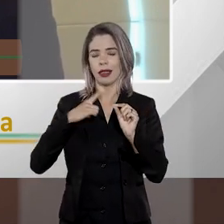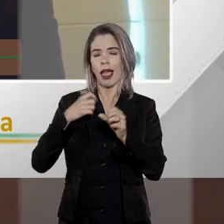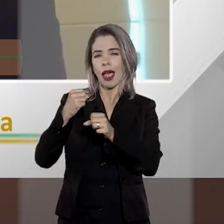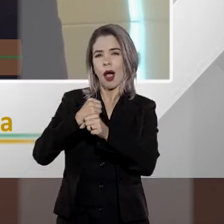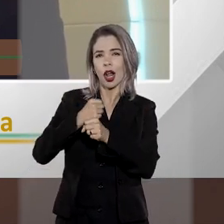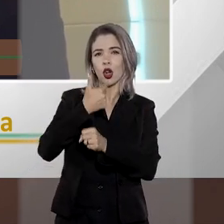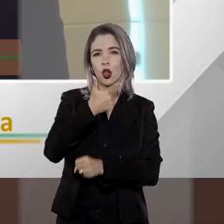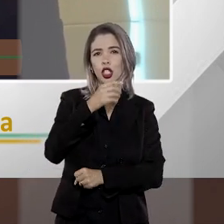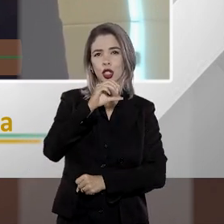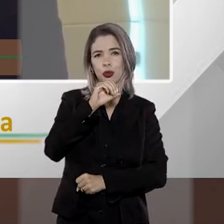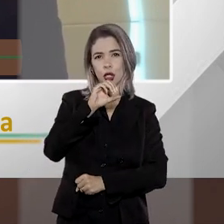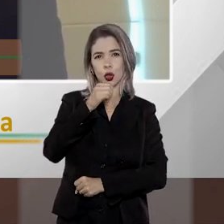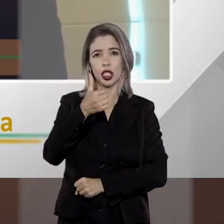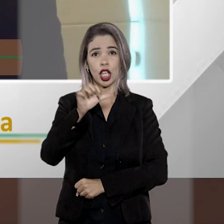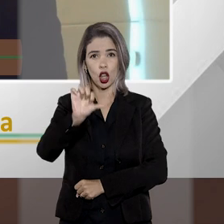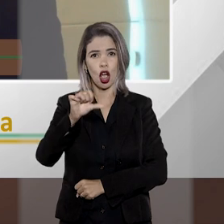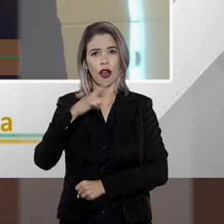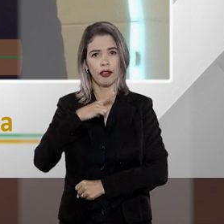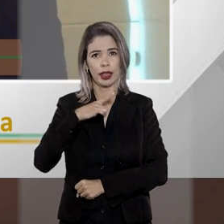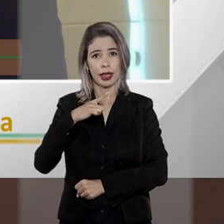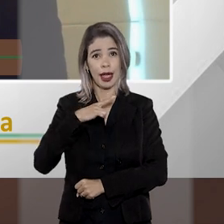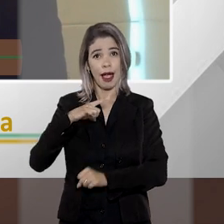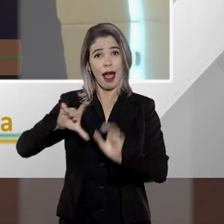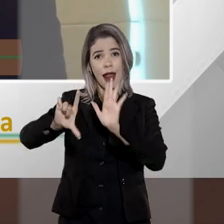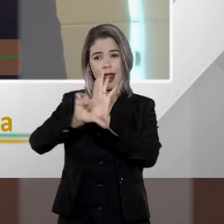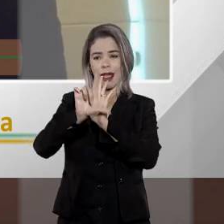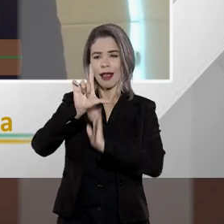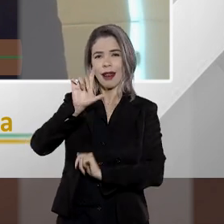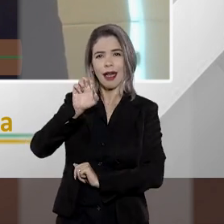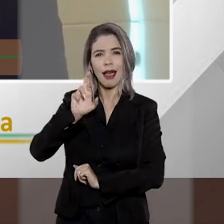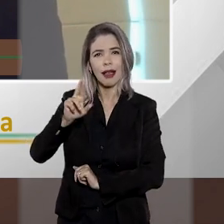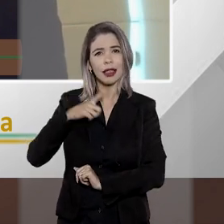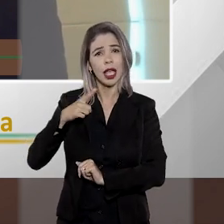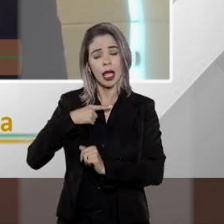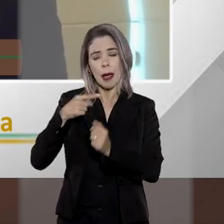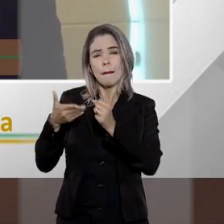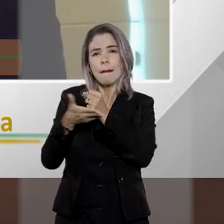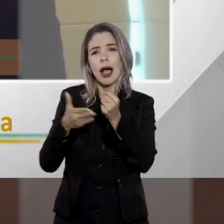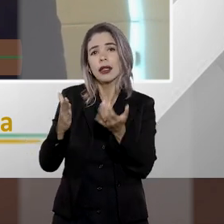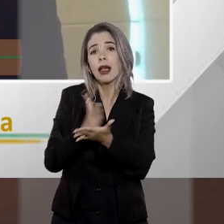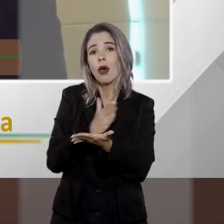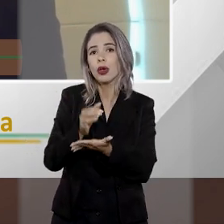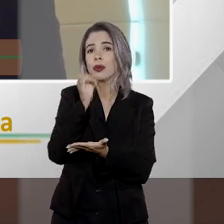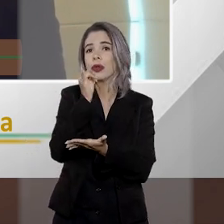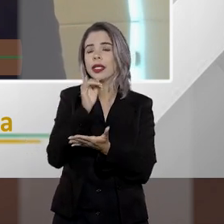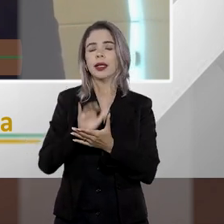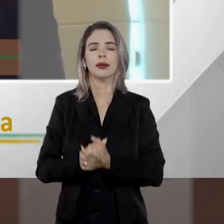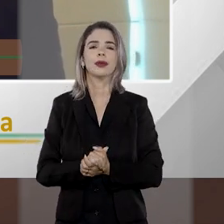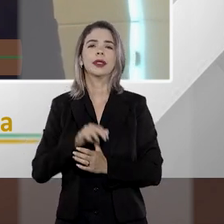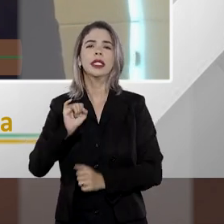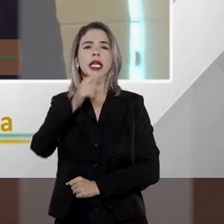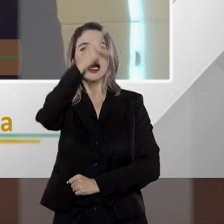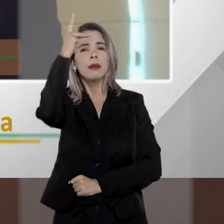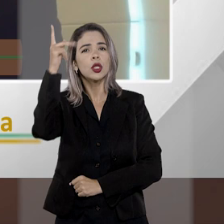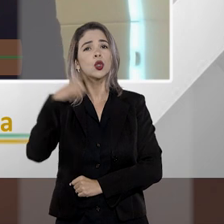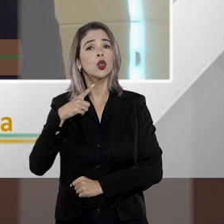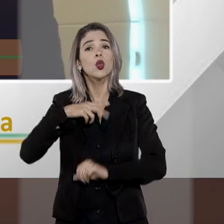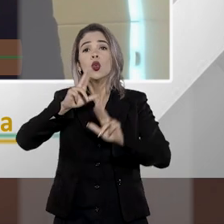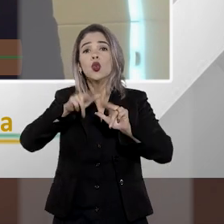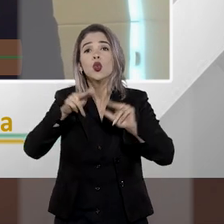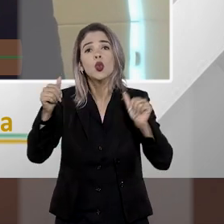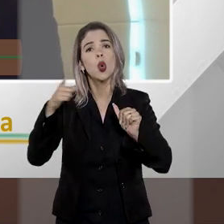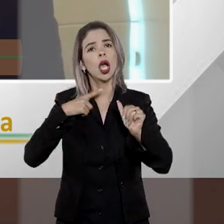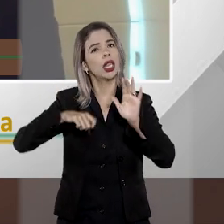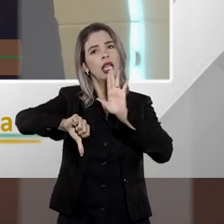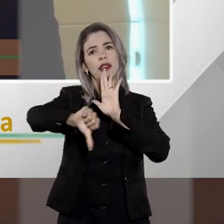2019, traça no artigo 112 da LEP percentuais específicos, com base em algumas circunstâncias. Por exemplo, se o indivíduo ele é primário e